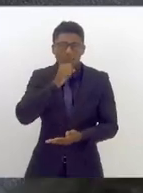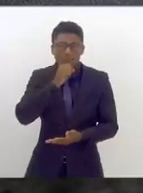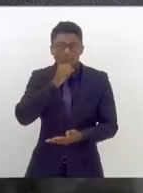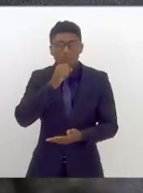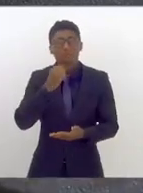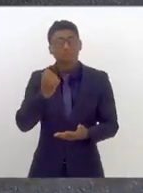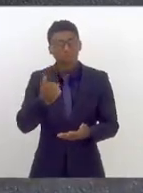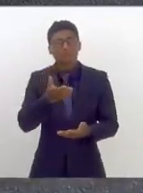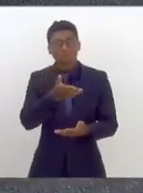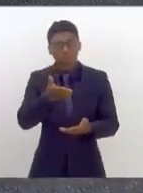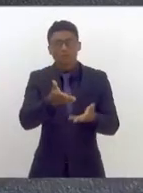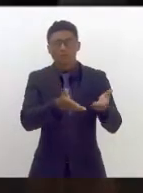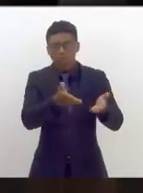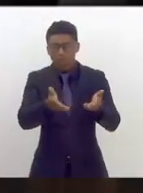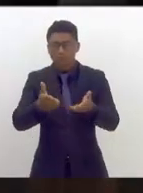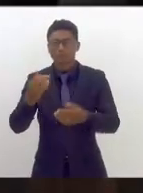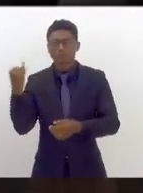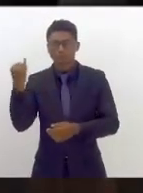favorável.